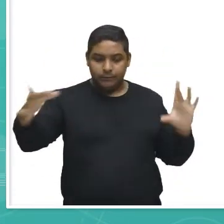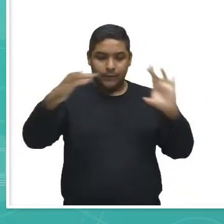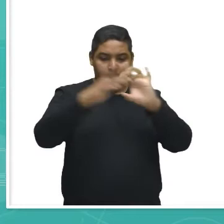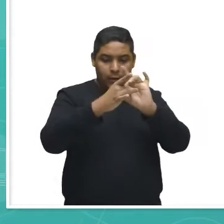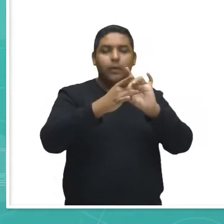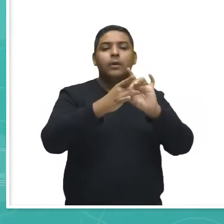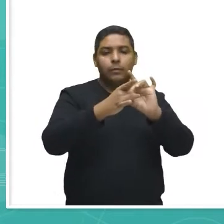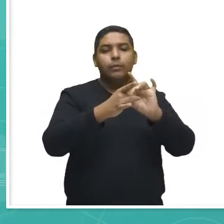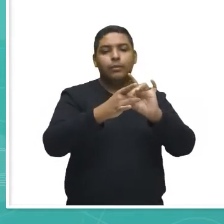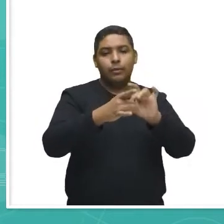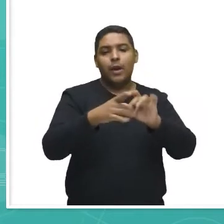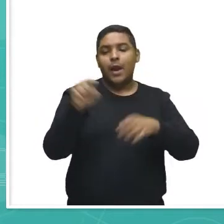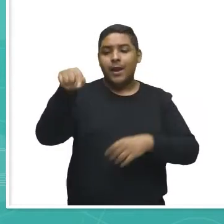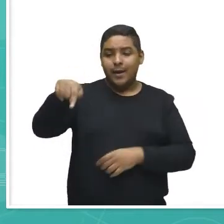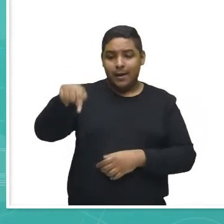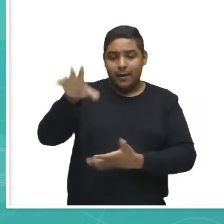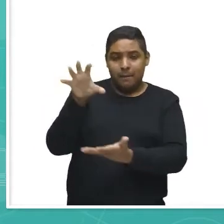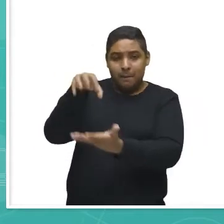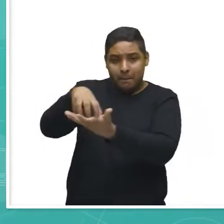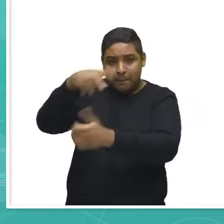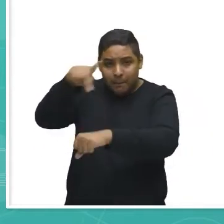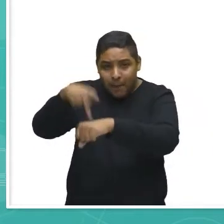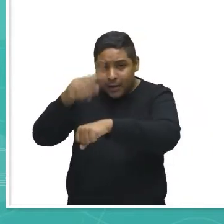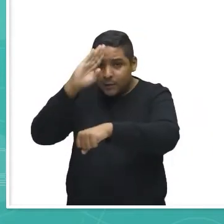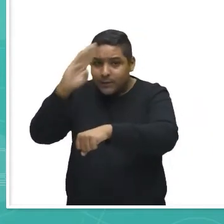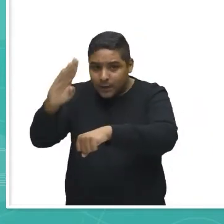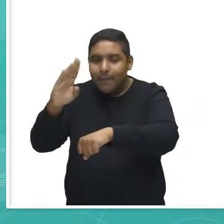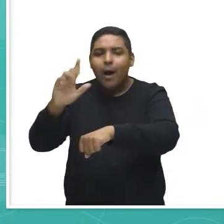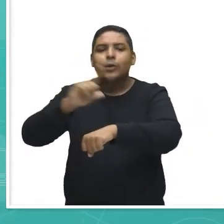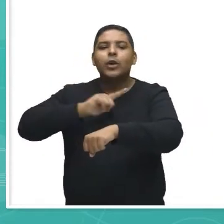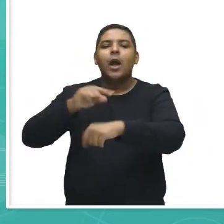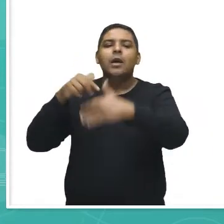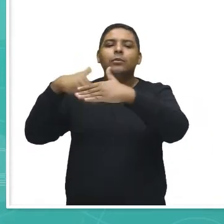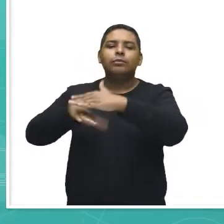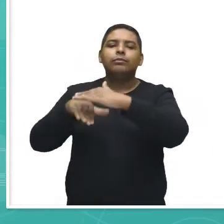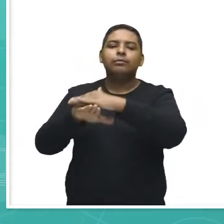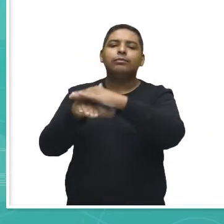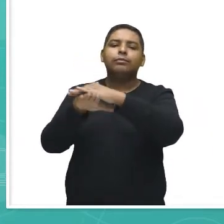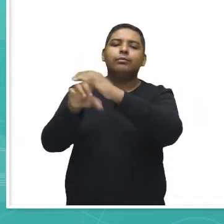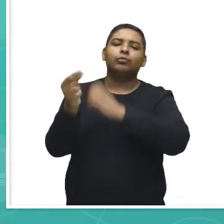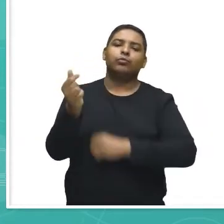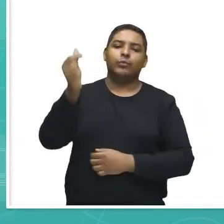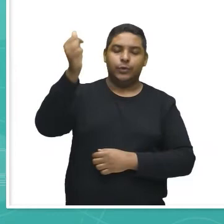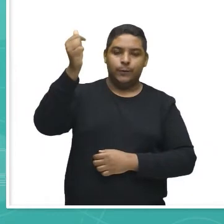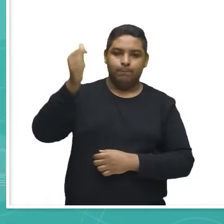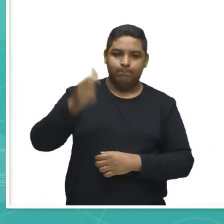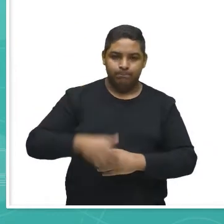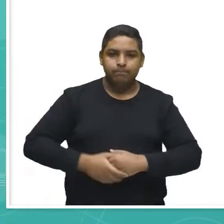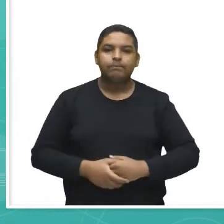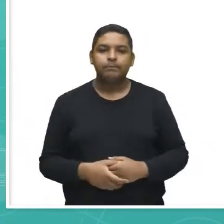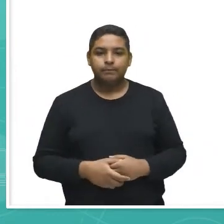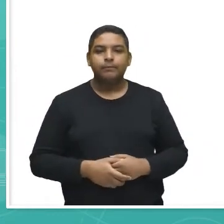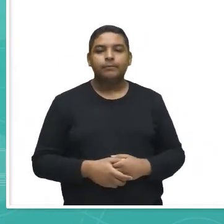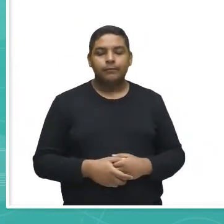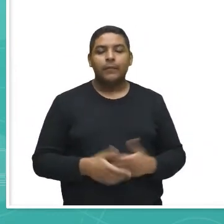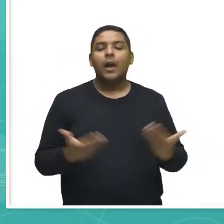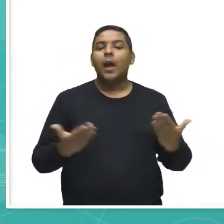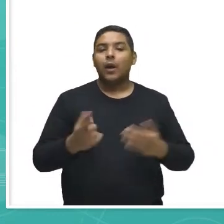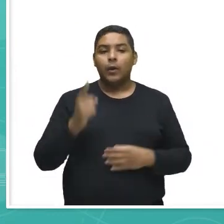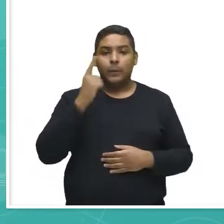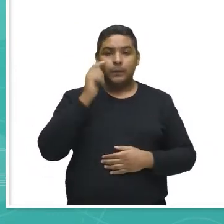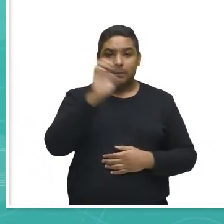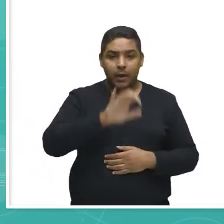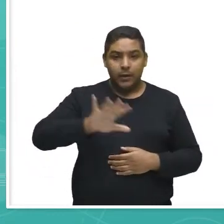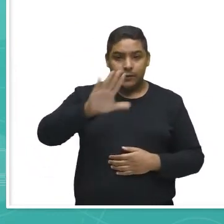da colônia, que surgiu o Pacto Colonial. Então, olha só, a gente vai observar agora esse Pacto Colonial, né, onde